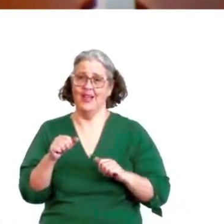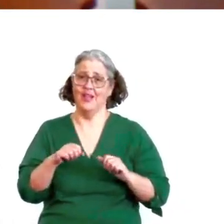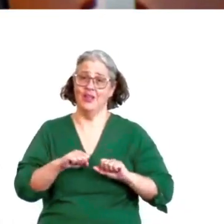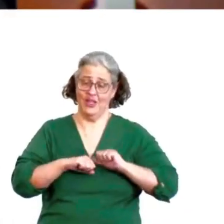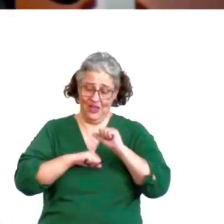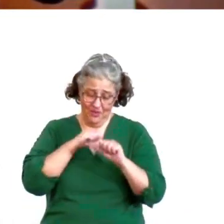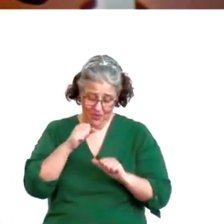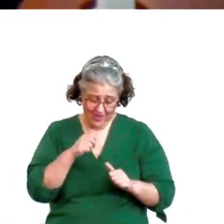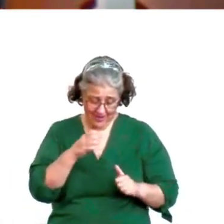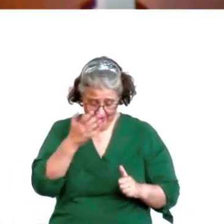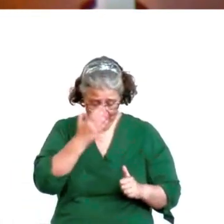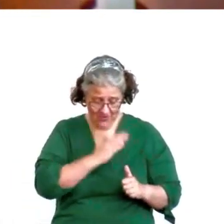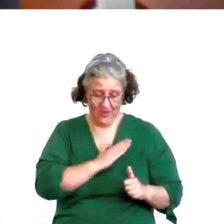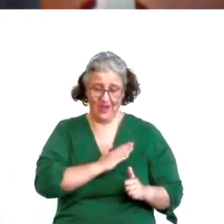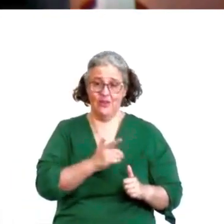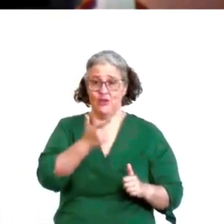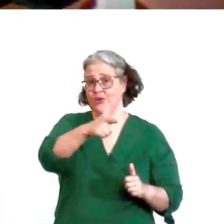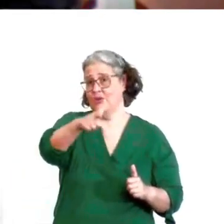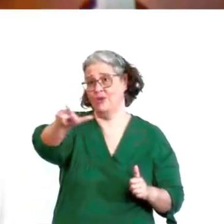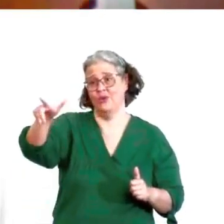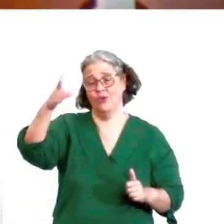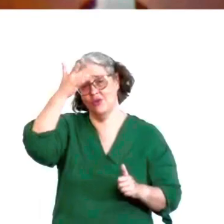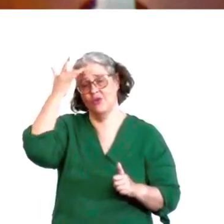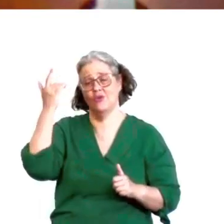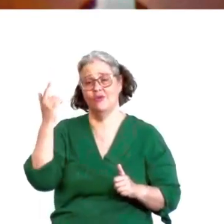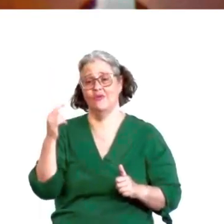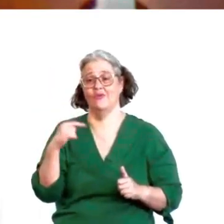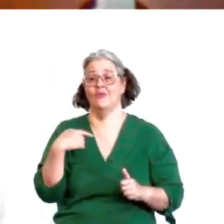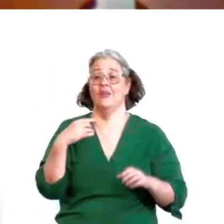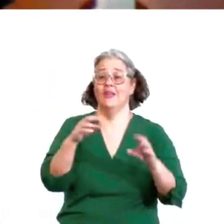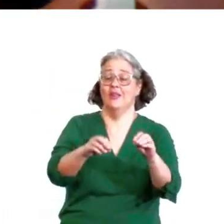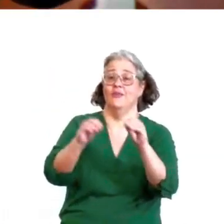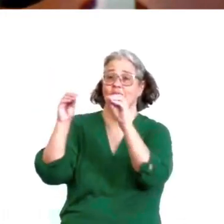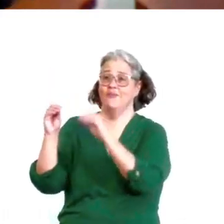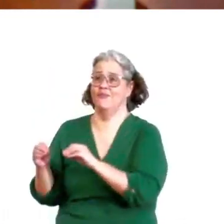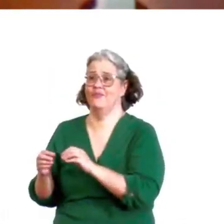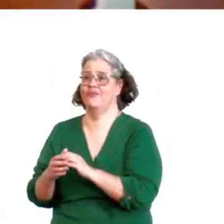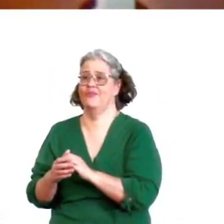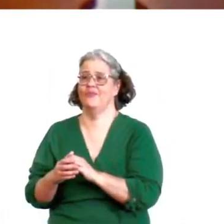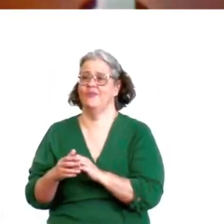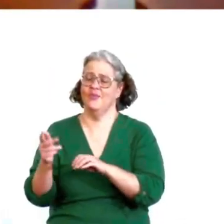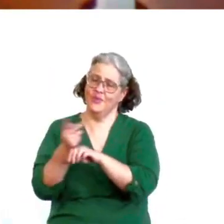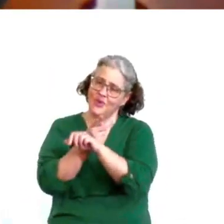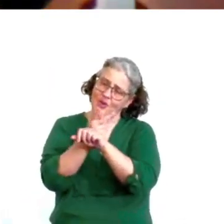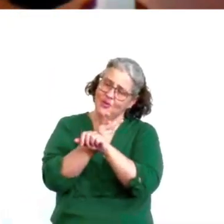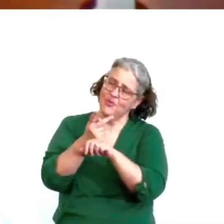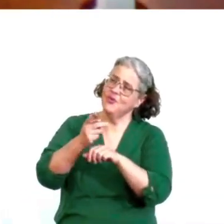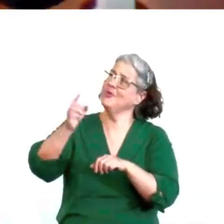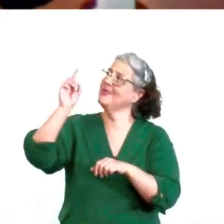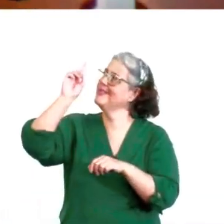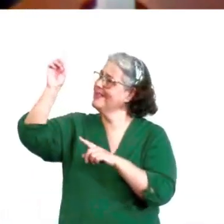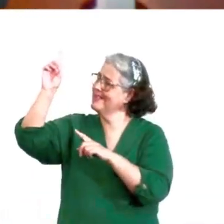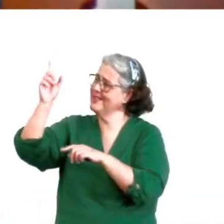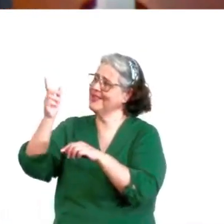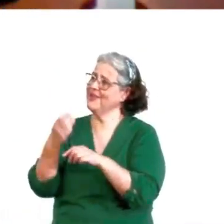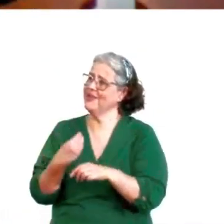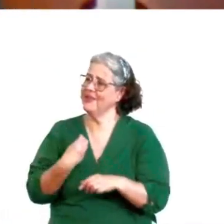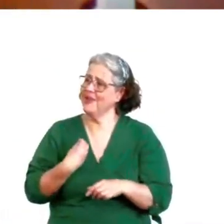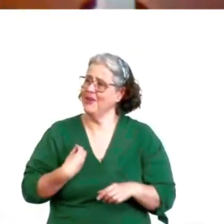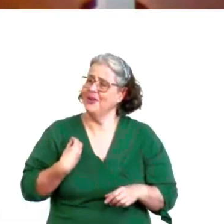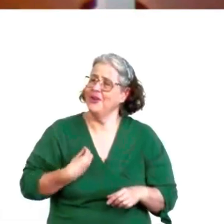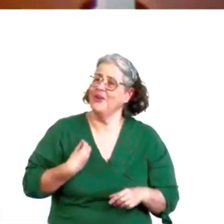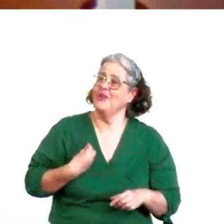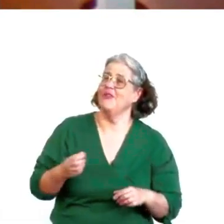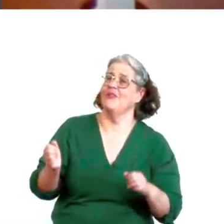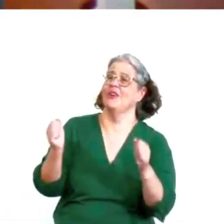adorava outros deuses passe agora só a enxergar um Deus e buscar somente o Deus, e viver e experimentar um